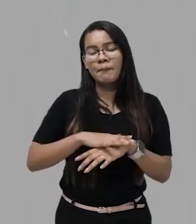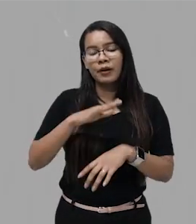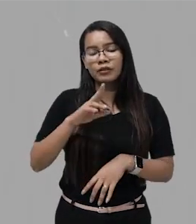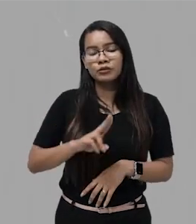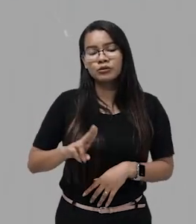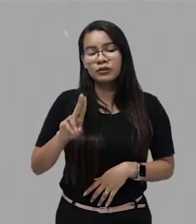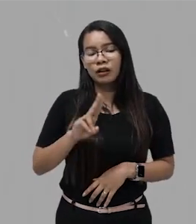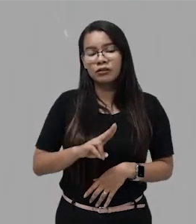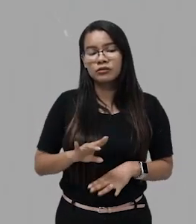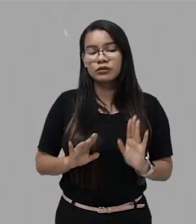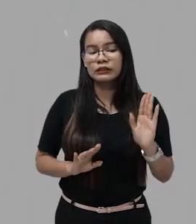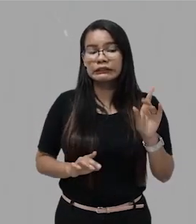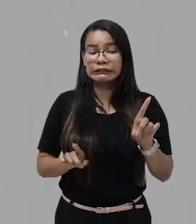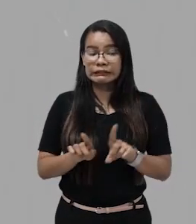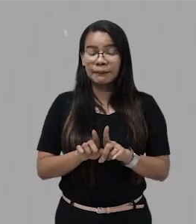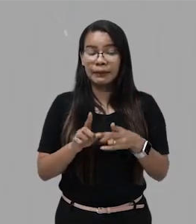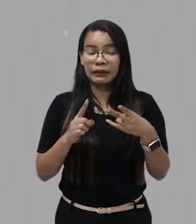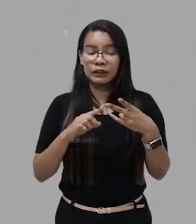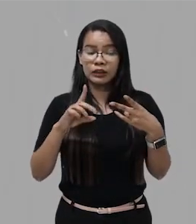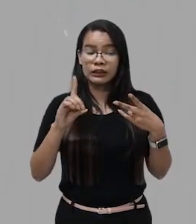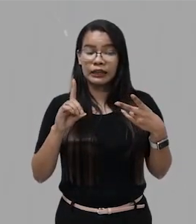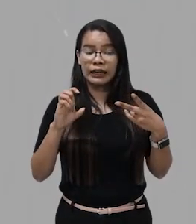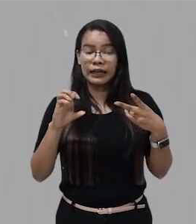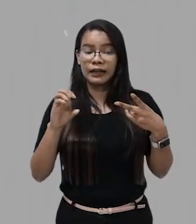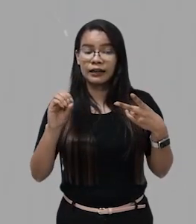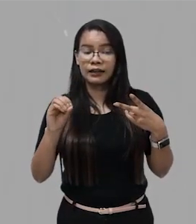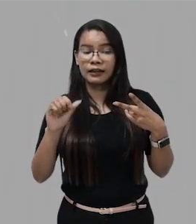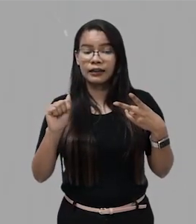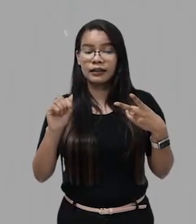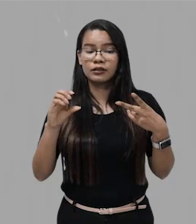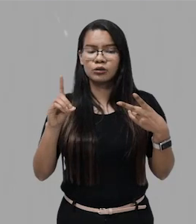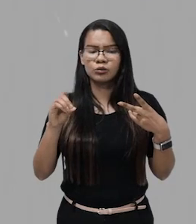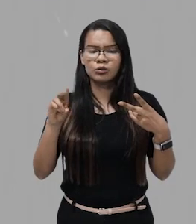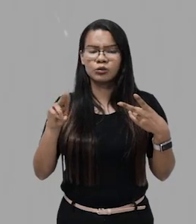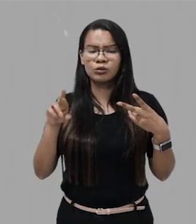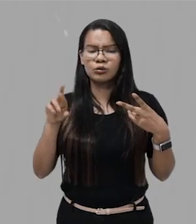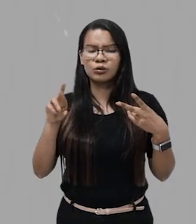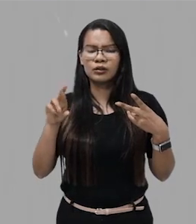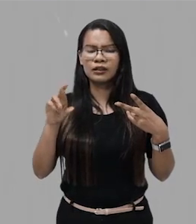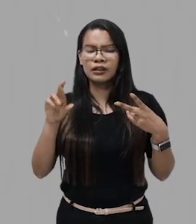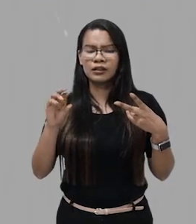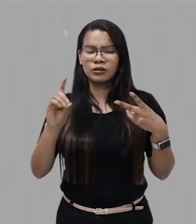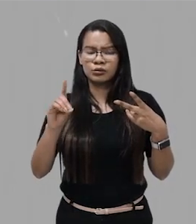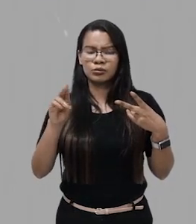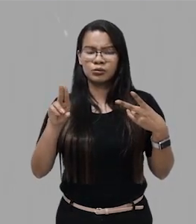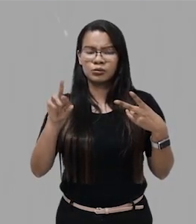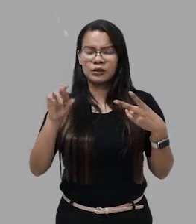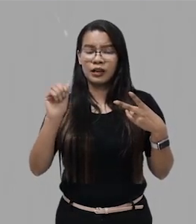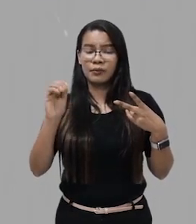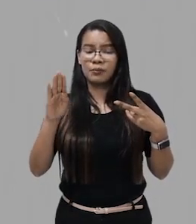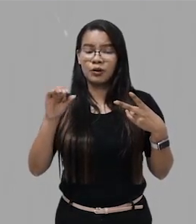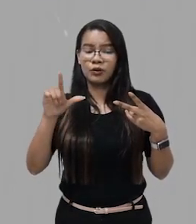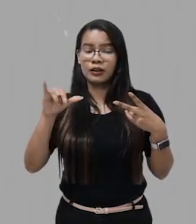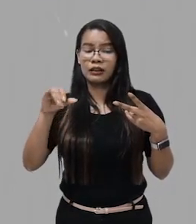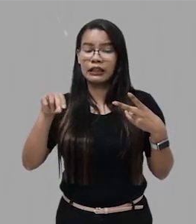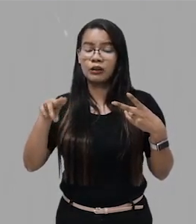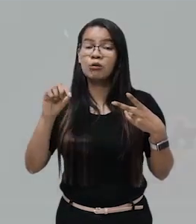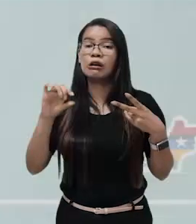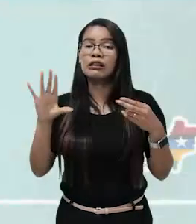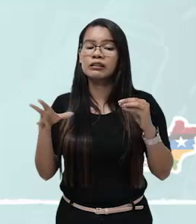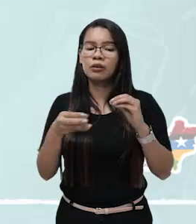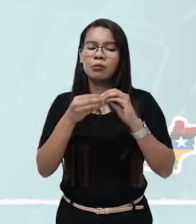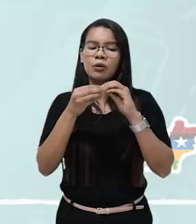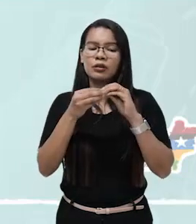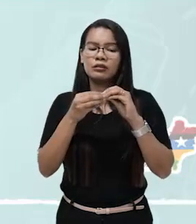usadas. Decadurabolin, tem na sua composição decanoato de nandrolona, indicado para reconstruir